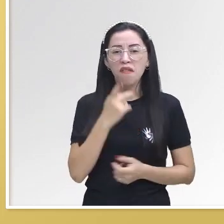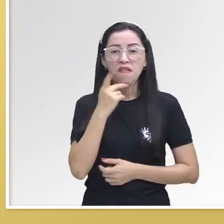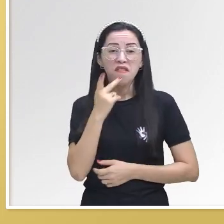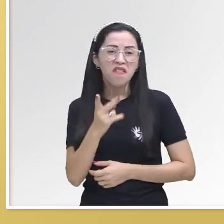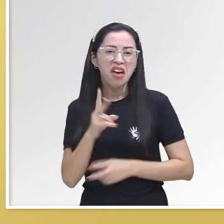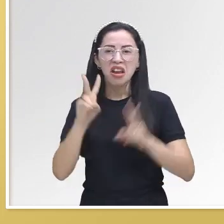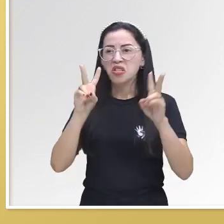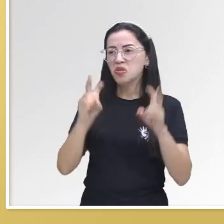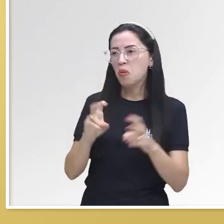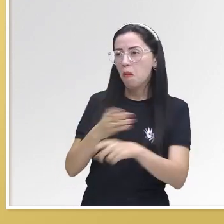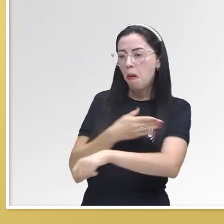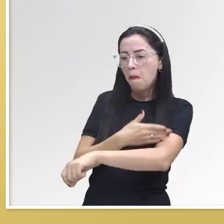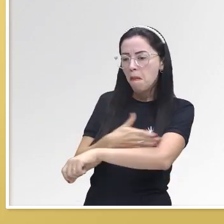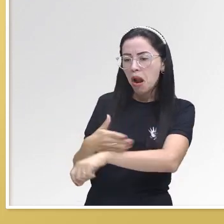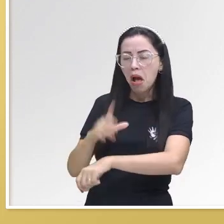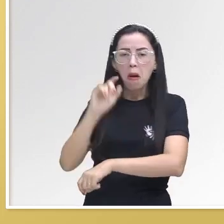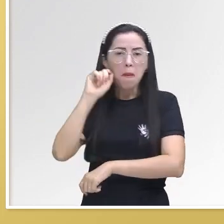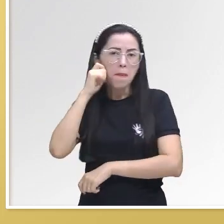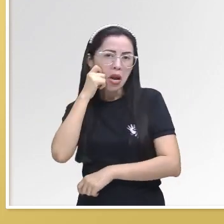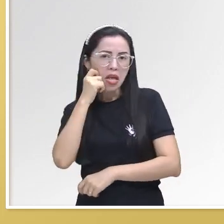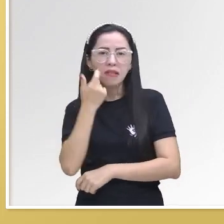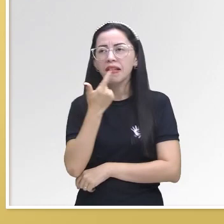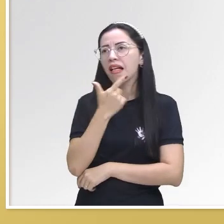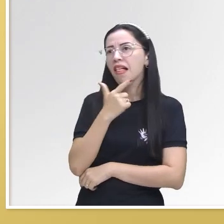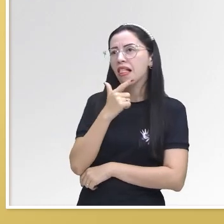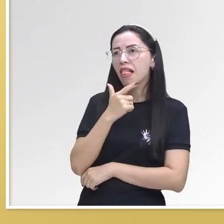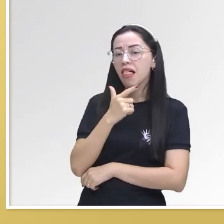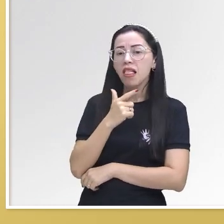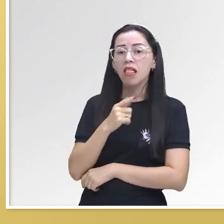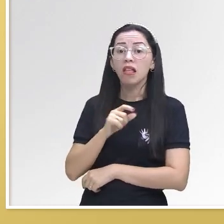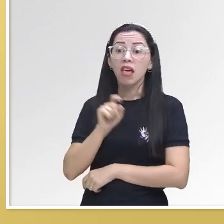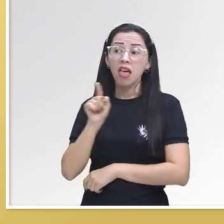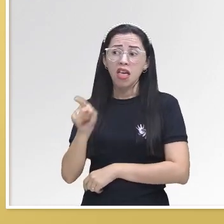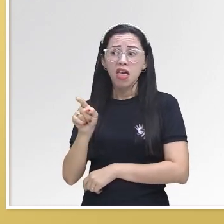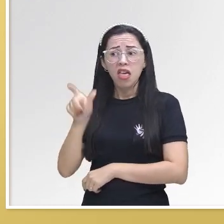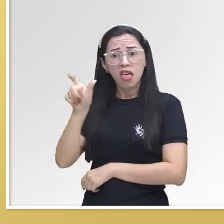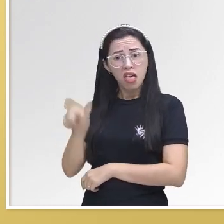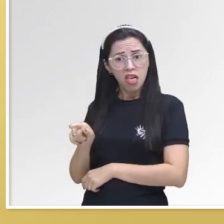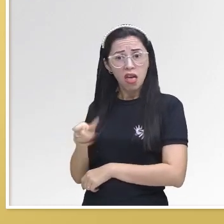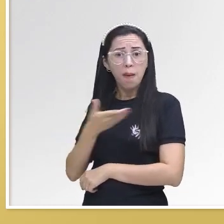cor negra, deixando um terceiro colega constrangido.